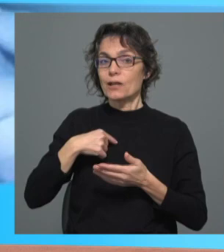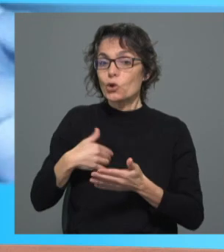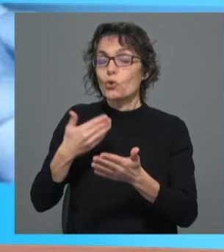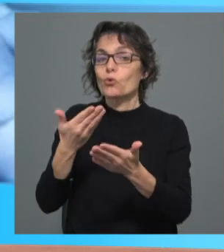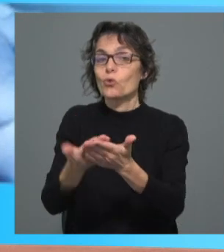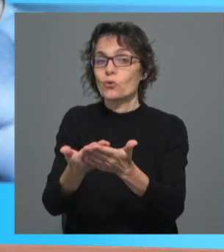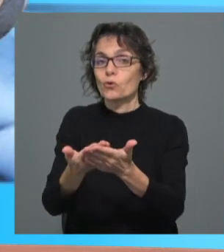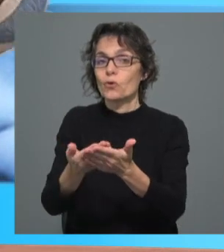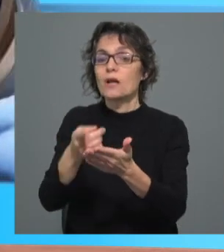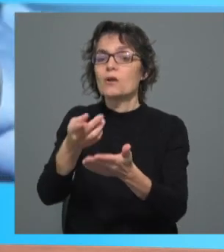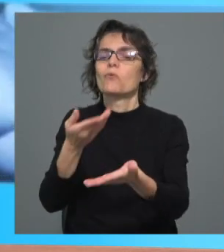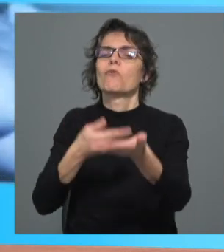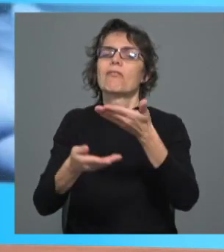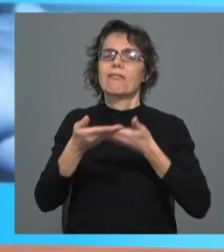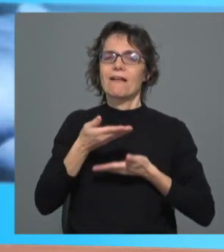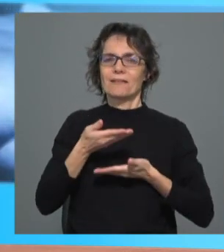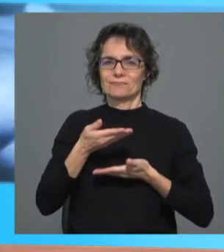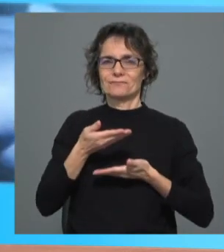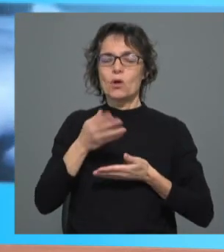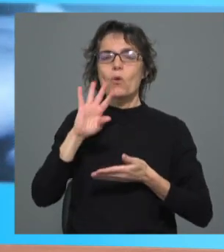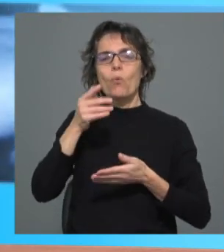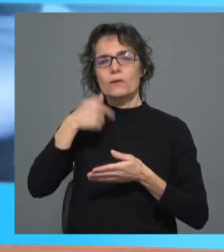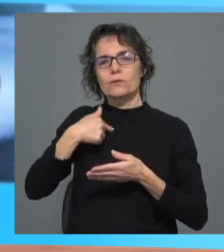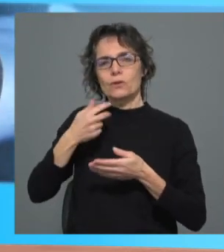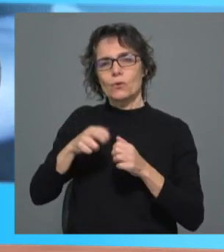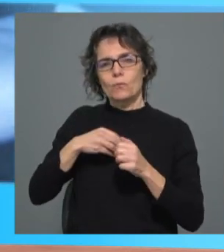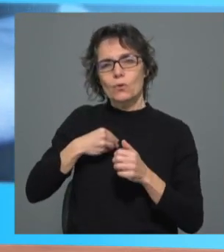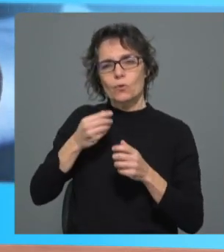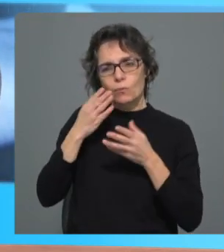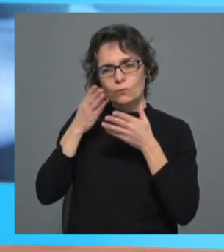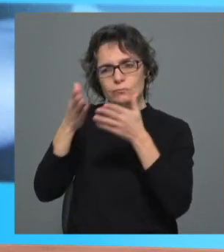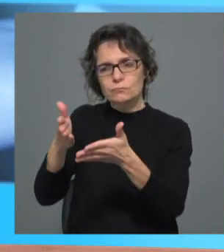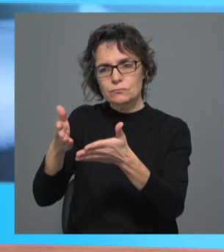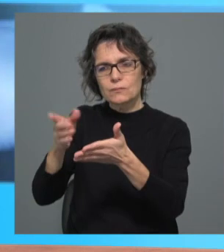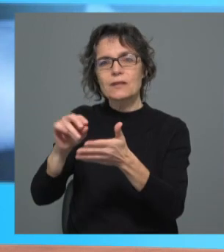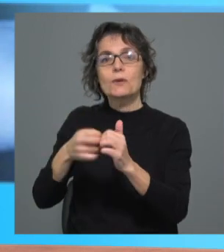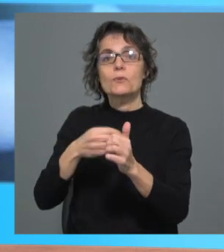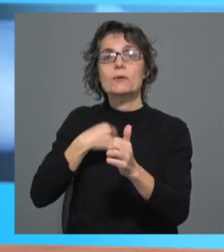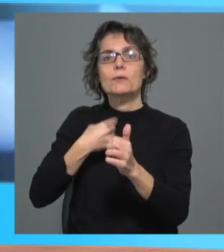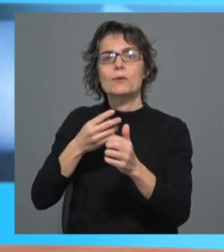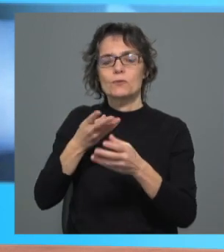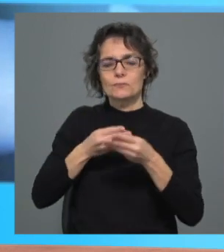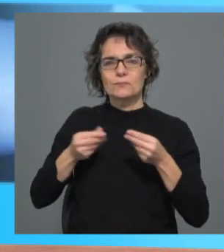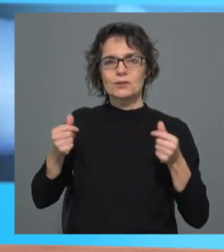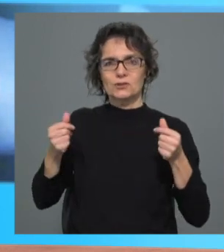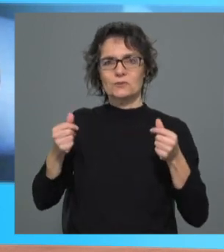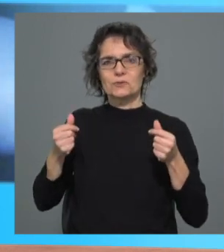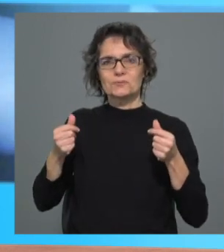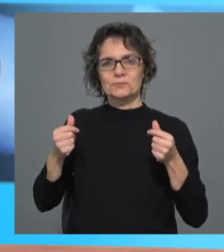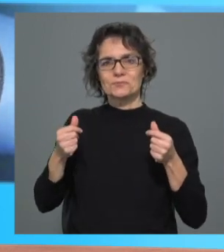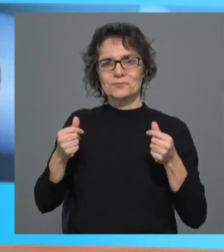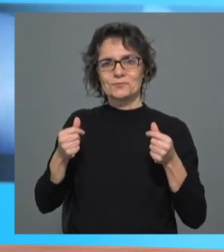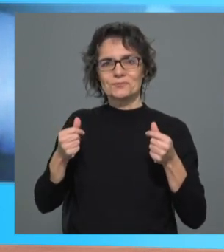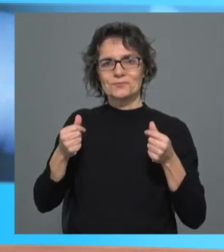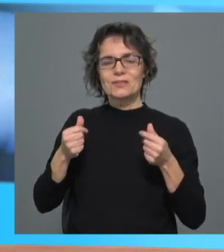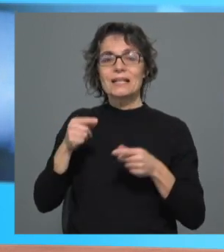outros, encontramos os nossos problemas resolvidos. E não só, e diz mais, e Deus e o